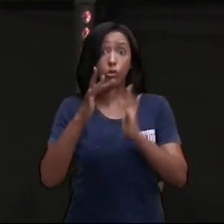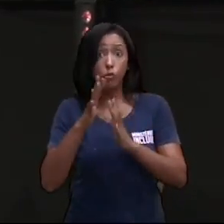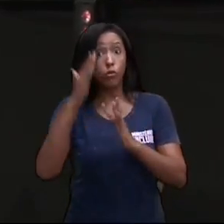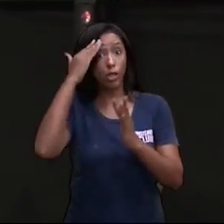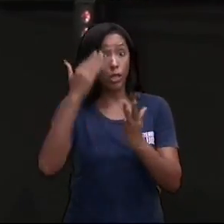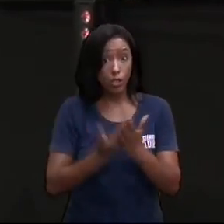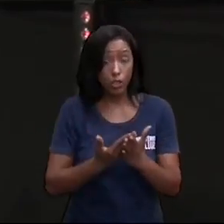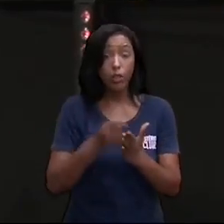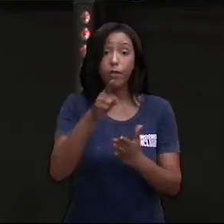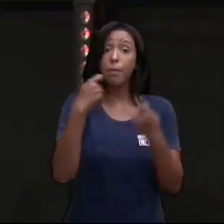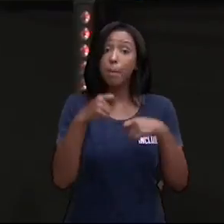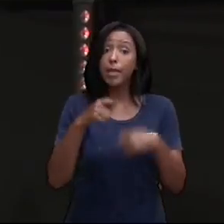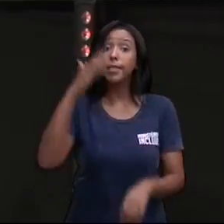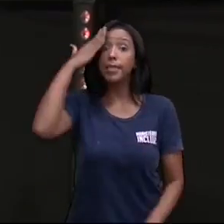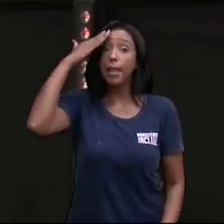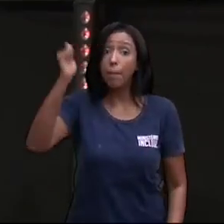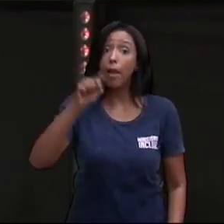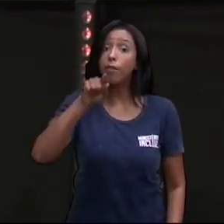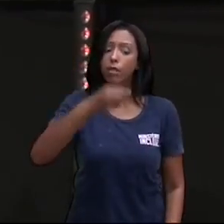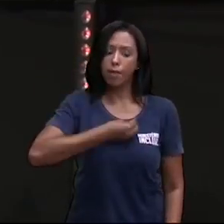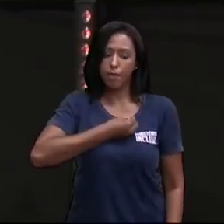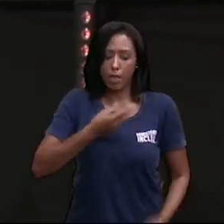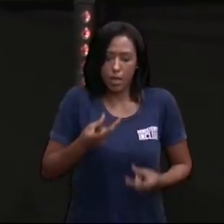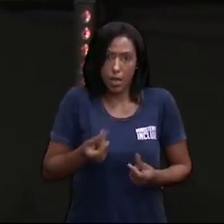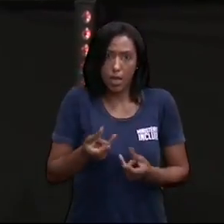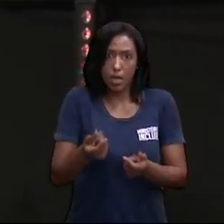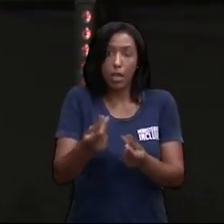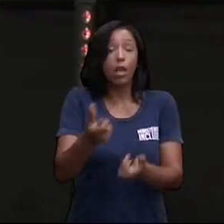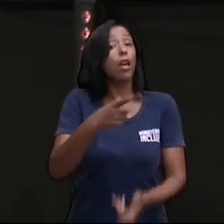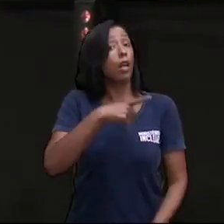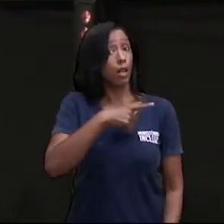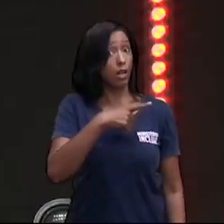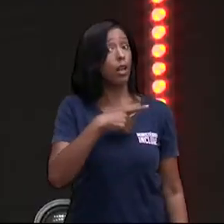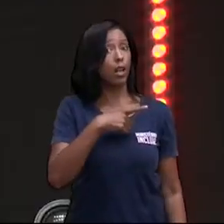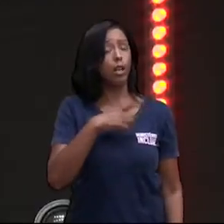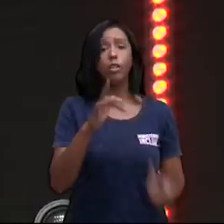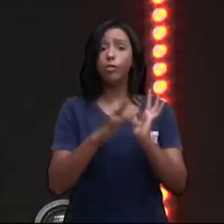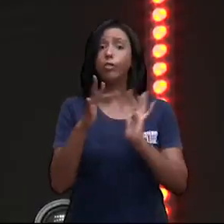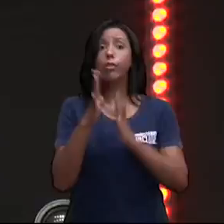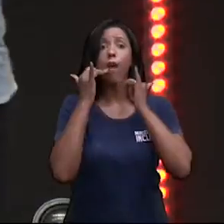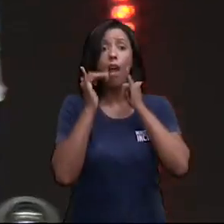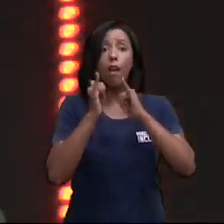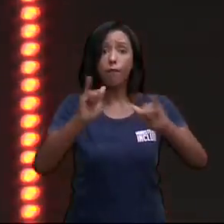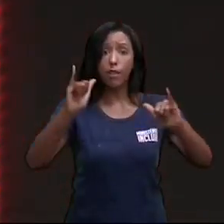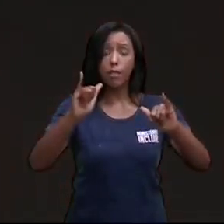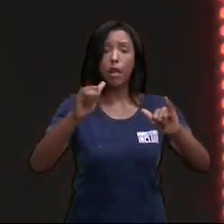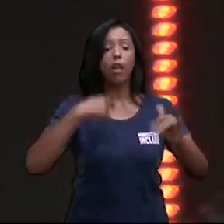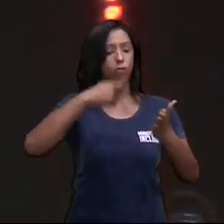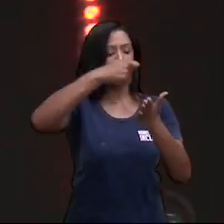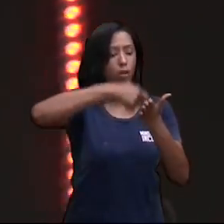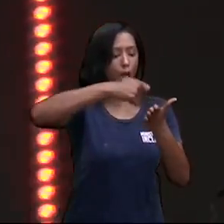saibam que tem a vida eterna e tu tá dizendo Olha eu escrevi Esse negócio